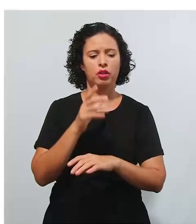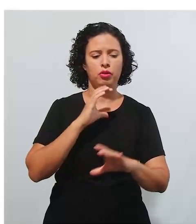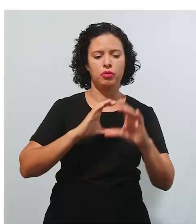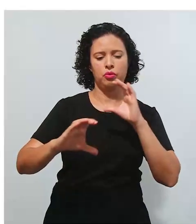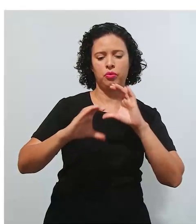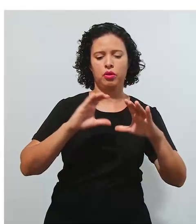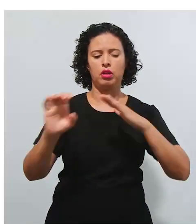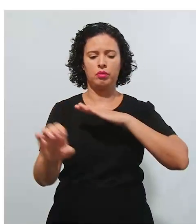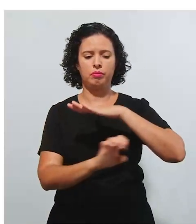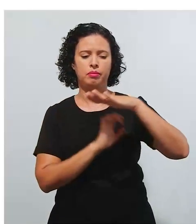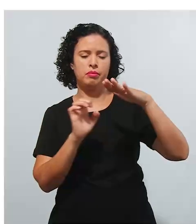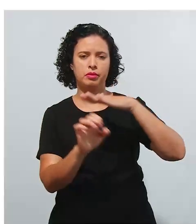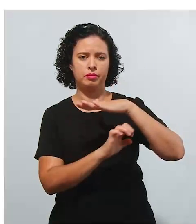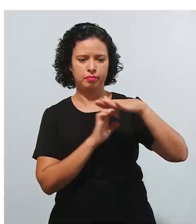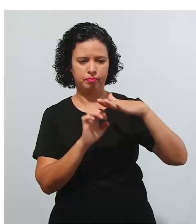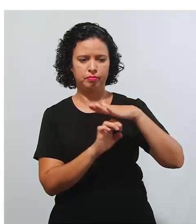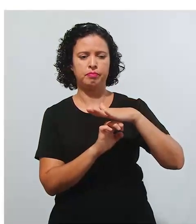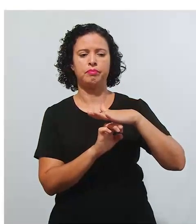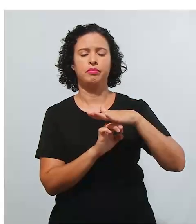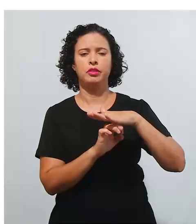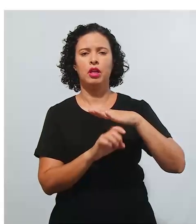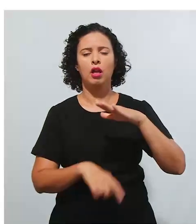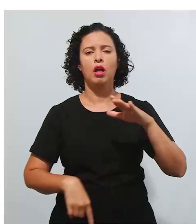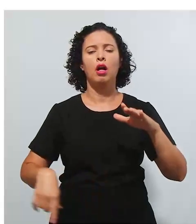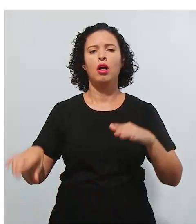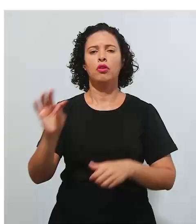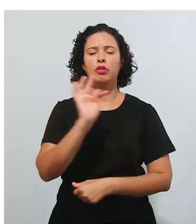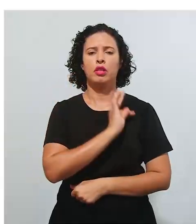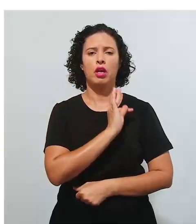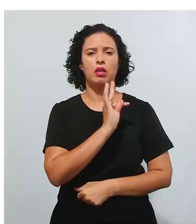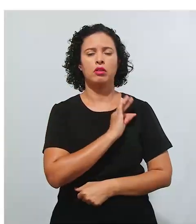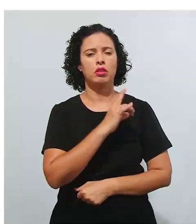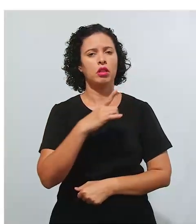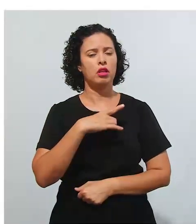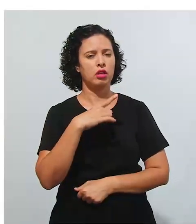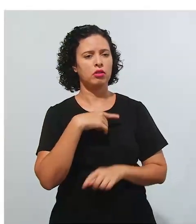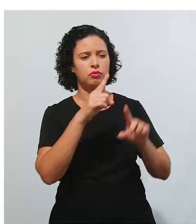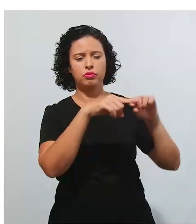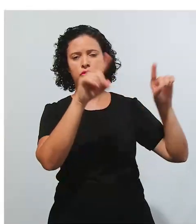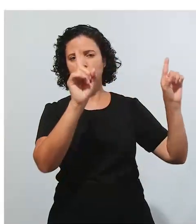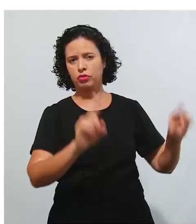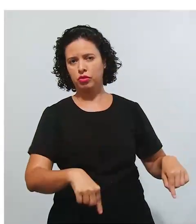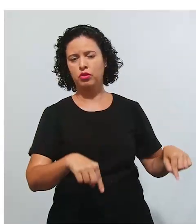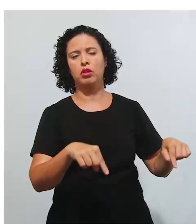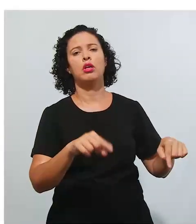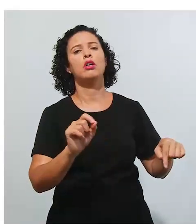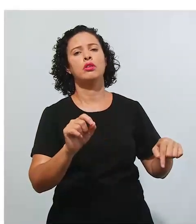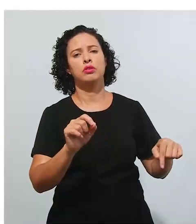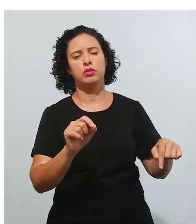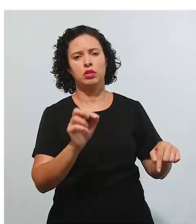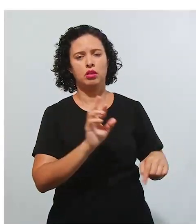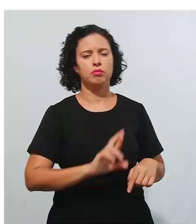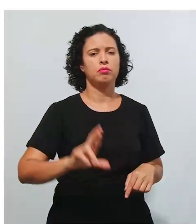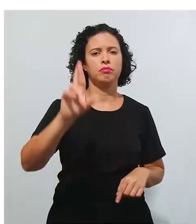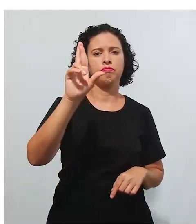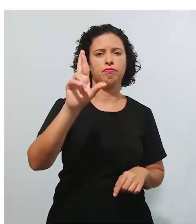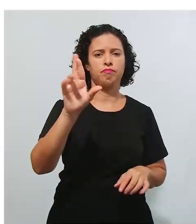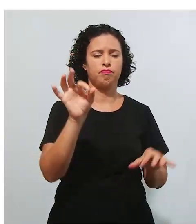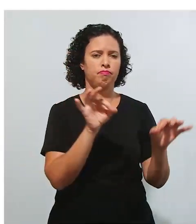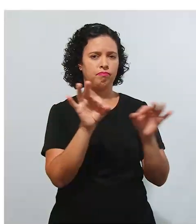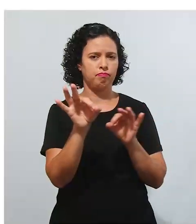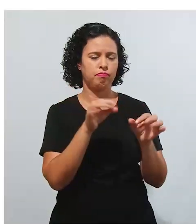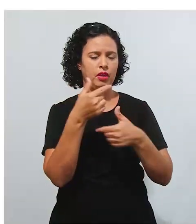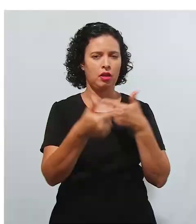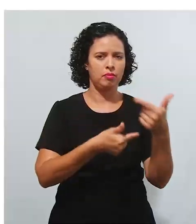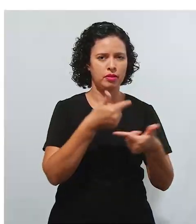empresas. Do corpo técnico, nós temos os funcionários de carreira responsáveis por gerir a máquina burocrática.